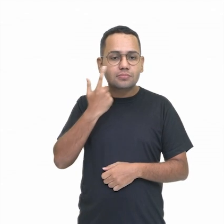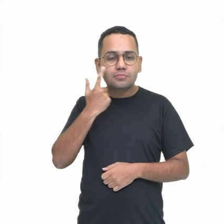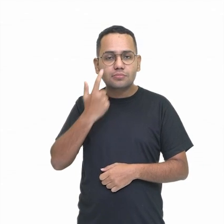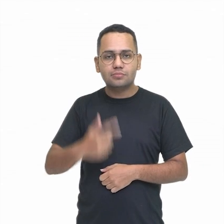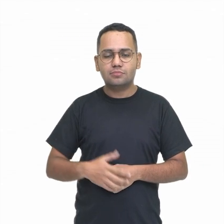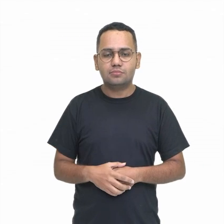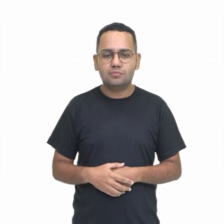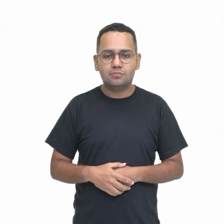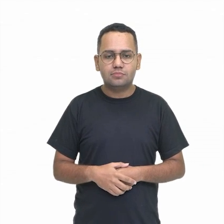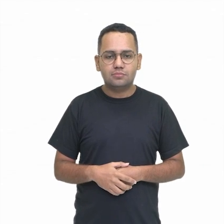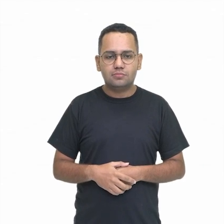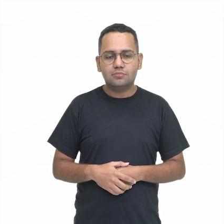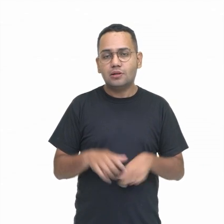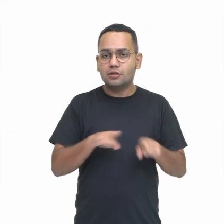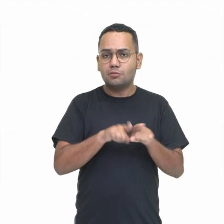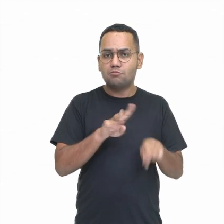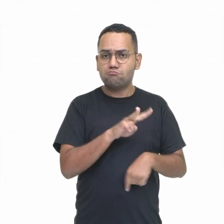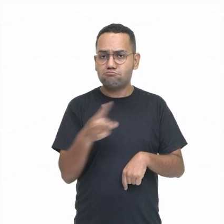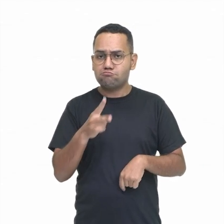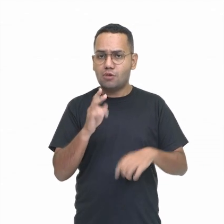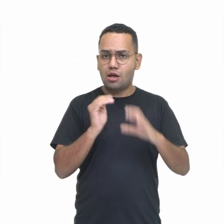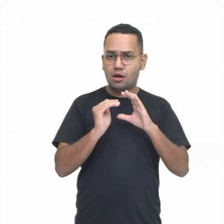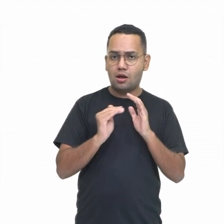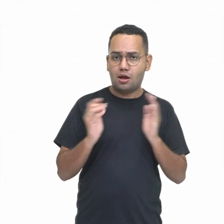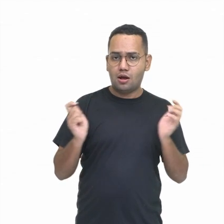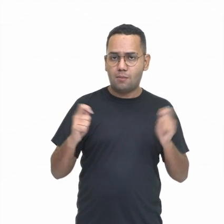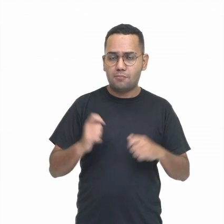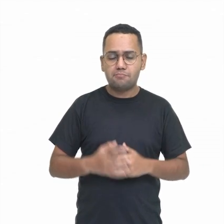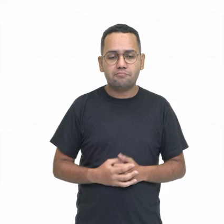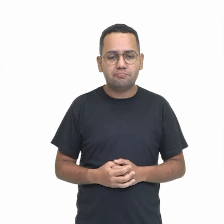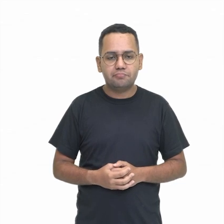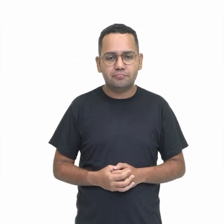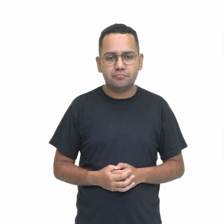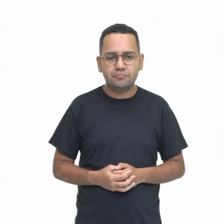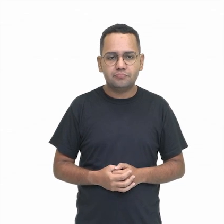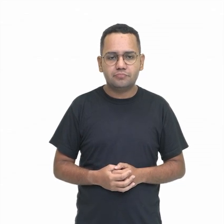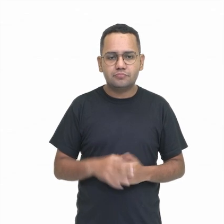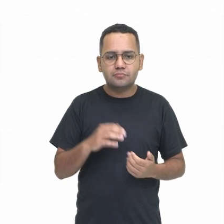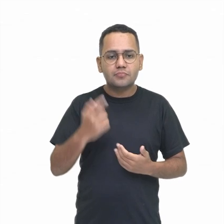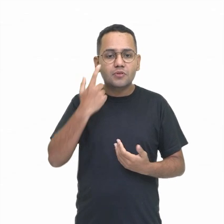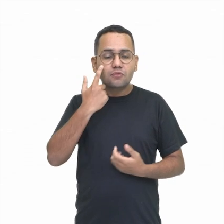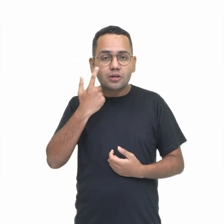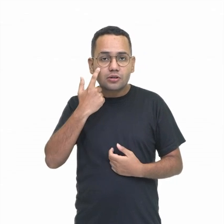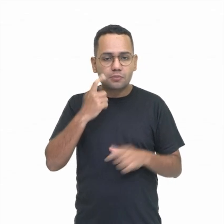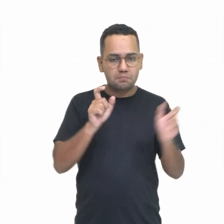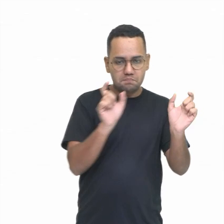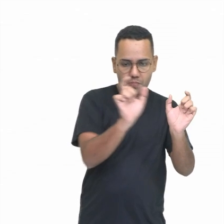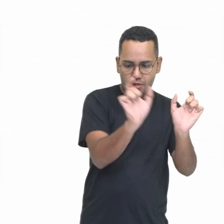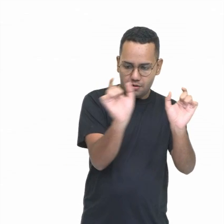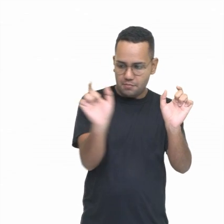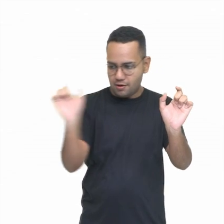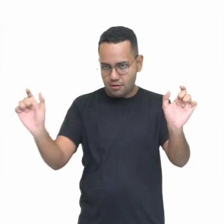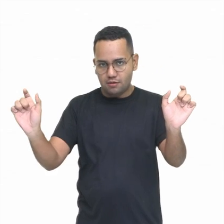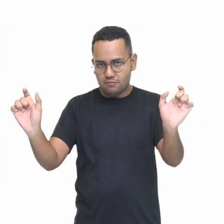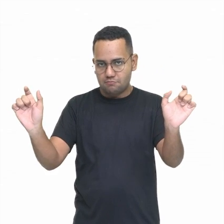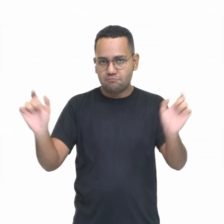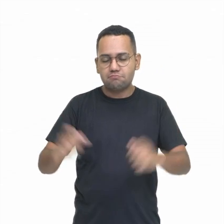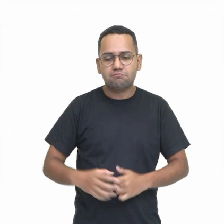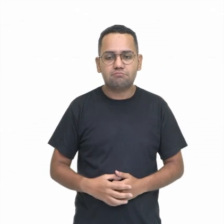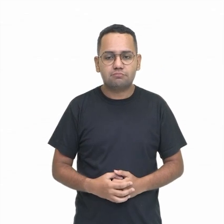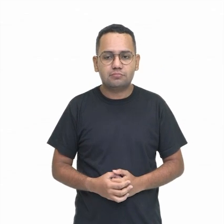o que é mais essencial né as nossas unidades de armazenamento né o bit o byte o kilobyte